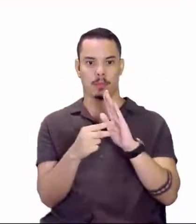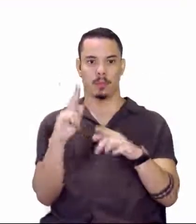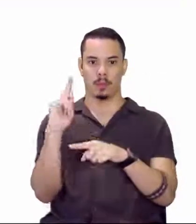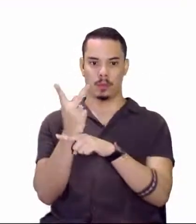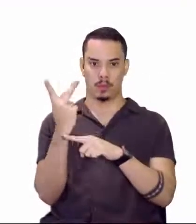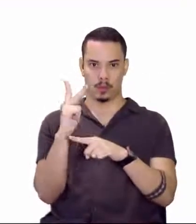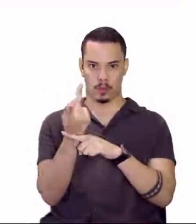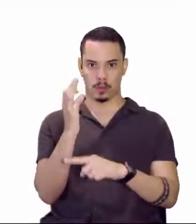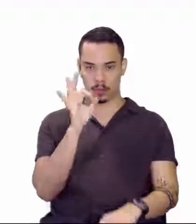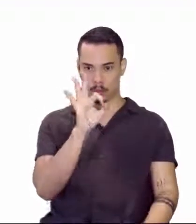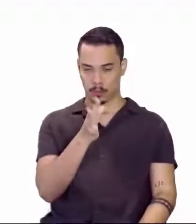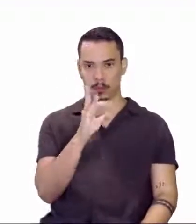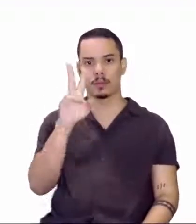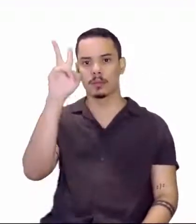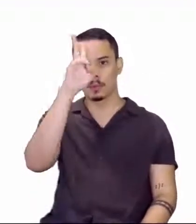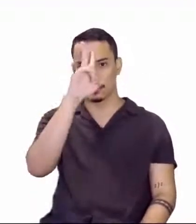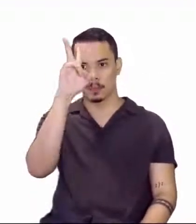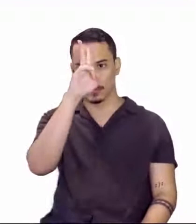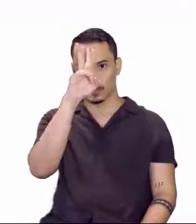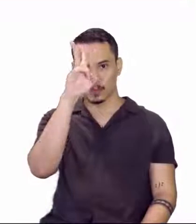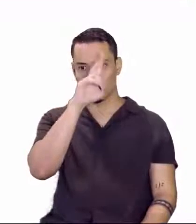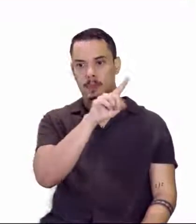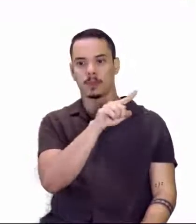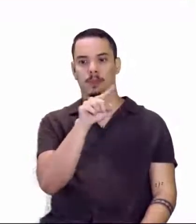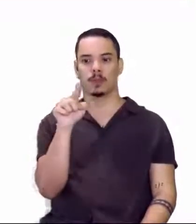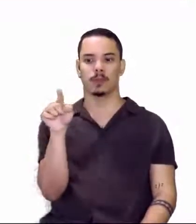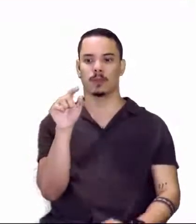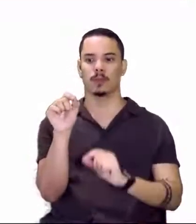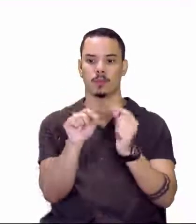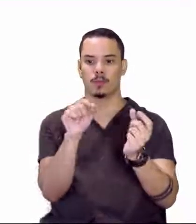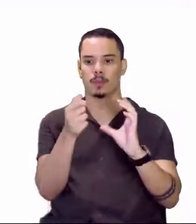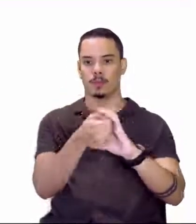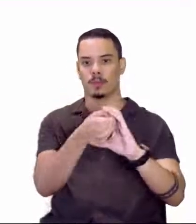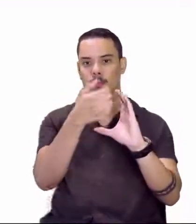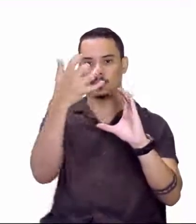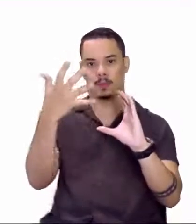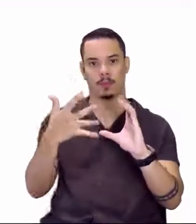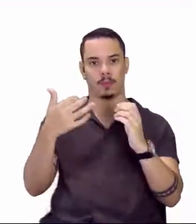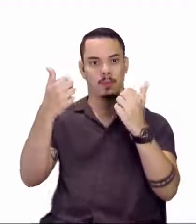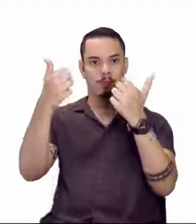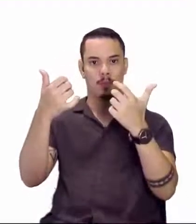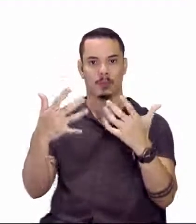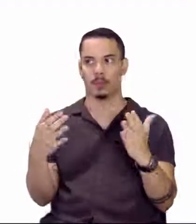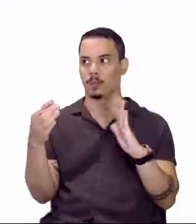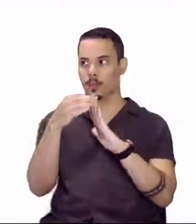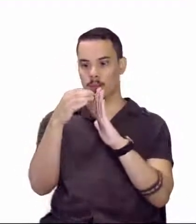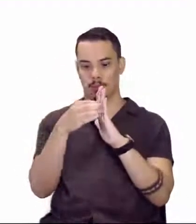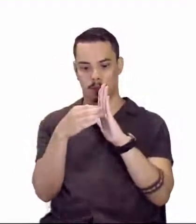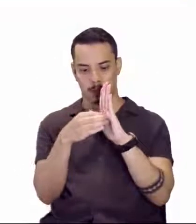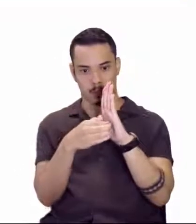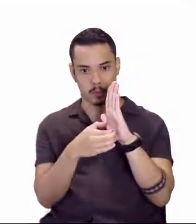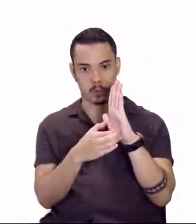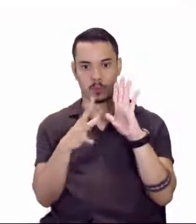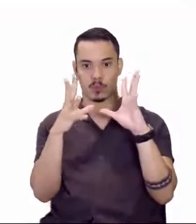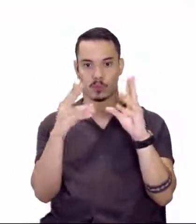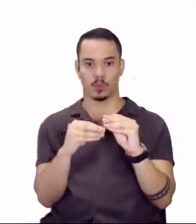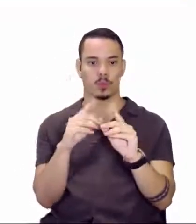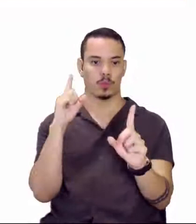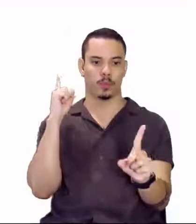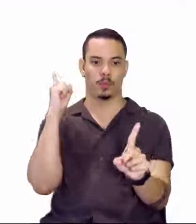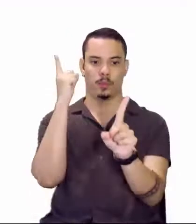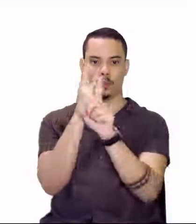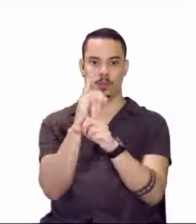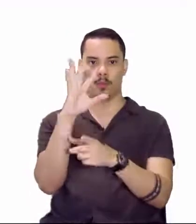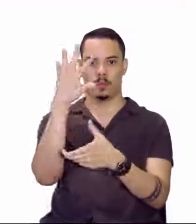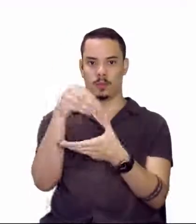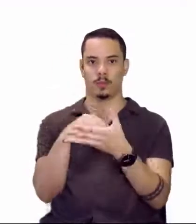certo? Só para lembrarem vocês aqui, caracterizando os elementos químicos que se encontram